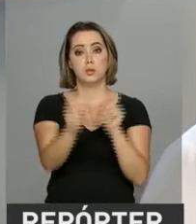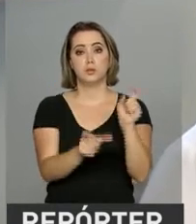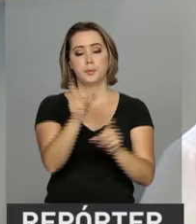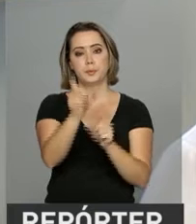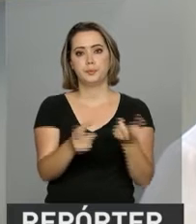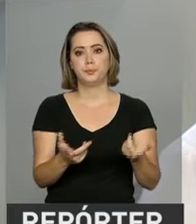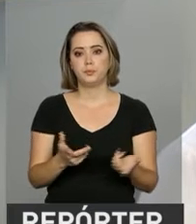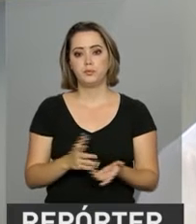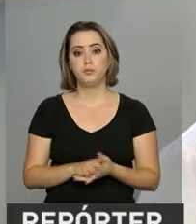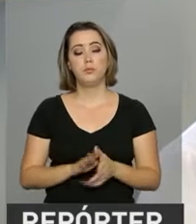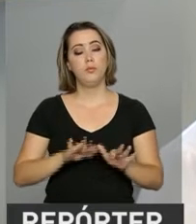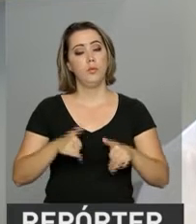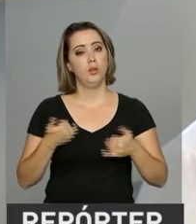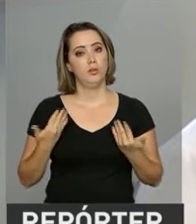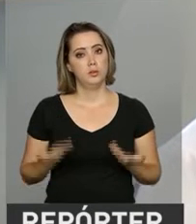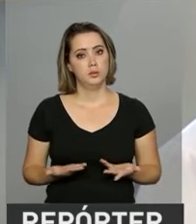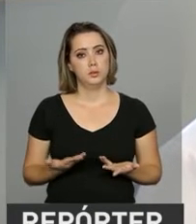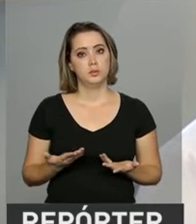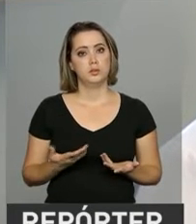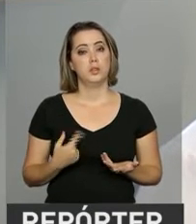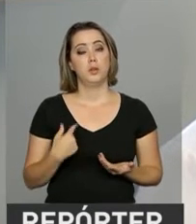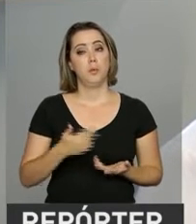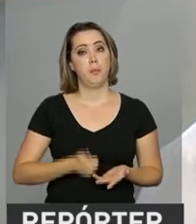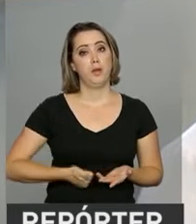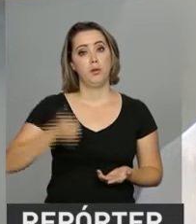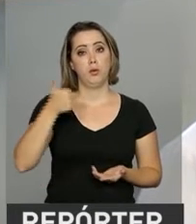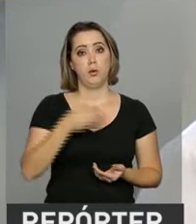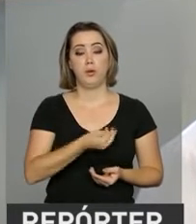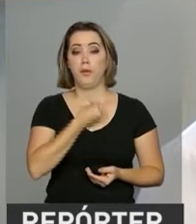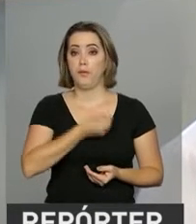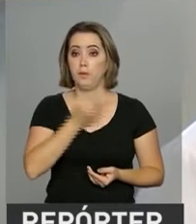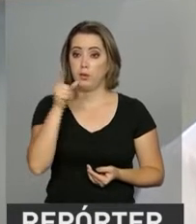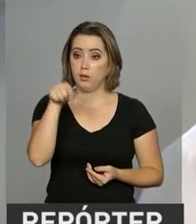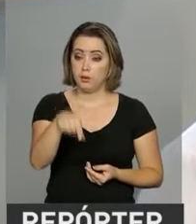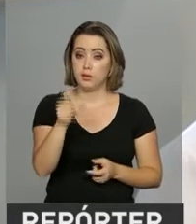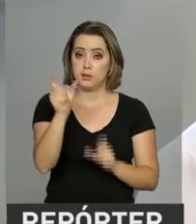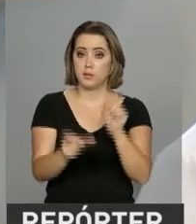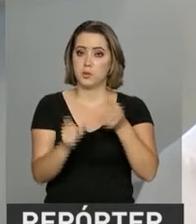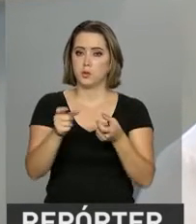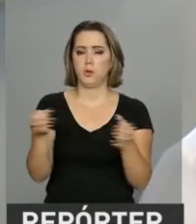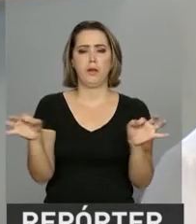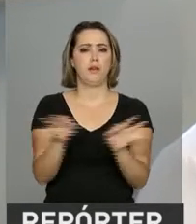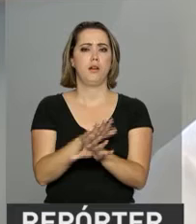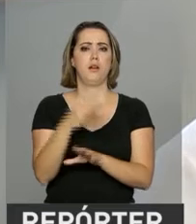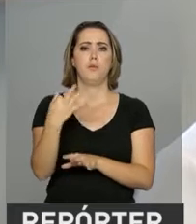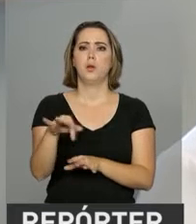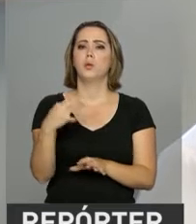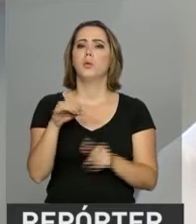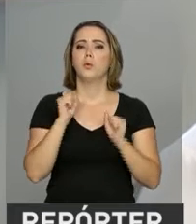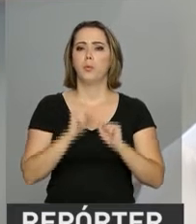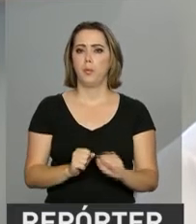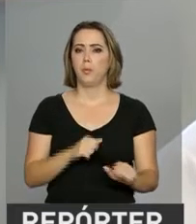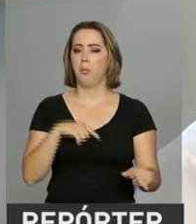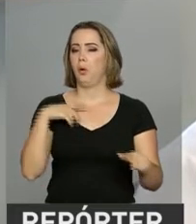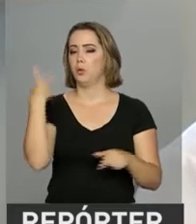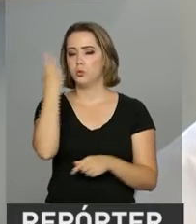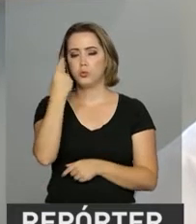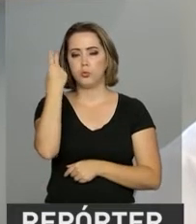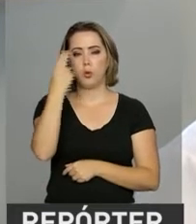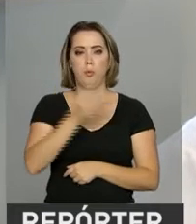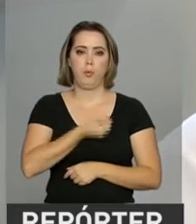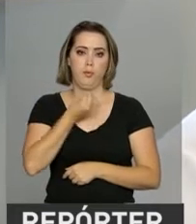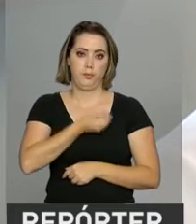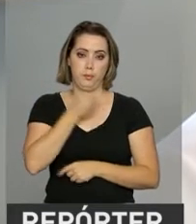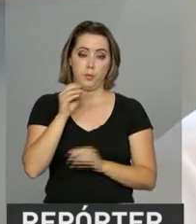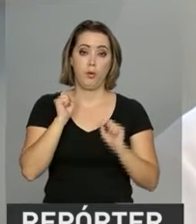divisão então além de melhorar a qualidade daquela pessoa fica sem dor e consegue fazer suas atividades do dia a dia estão comprometidas